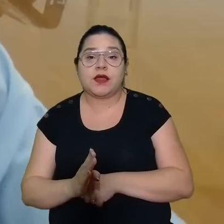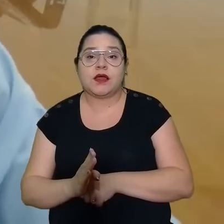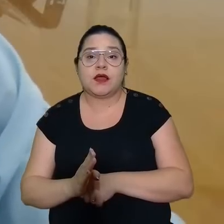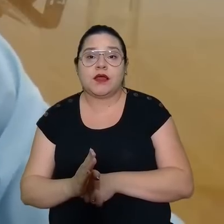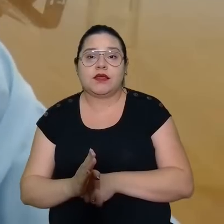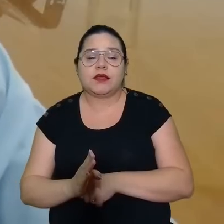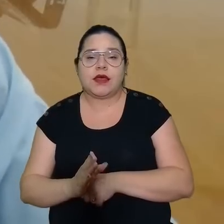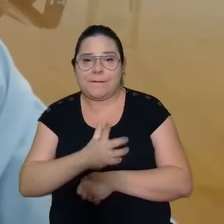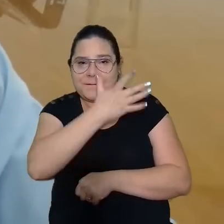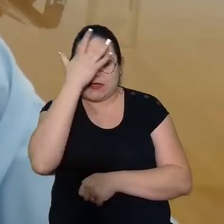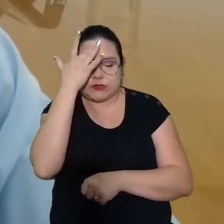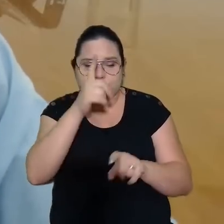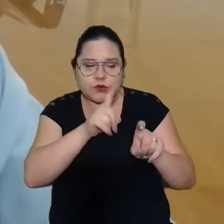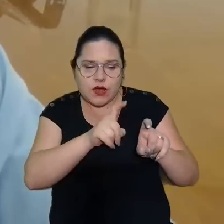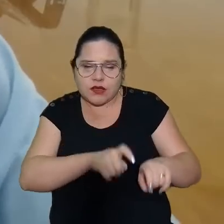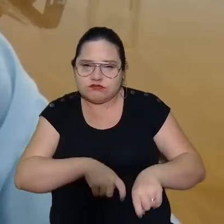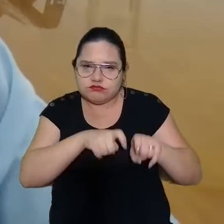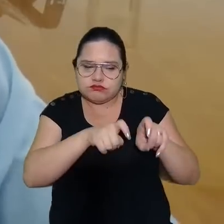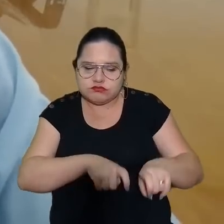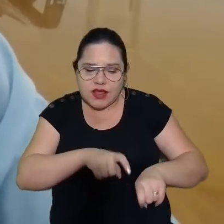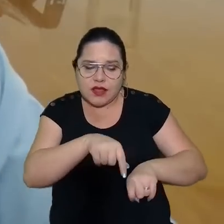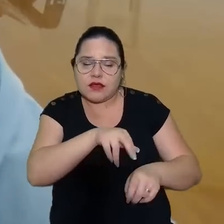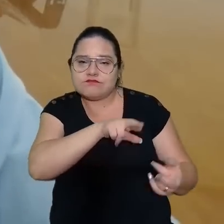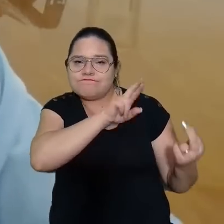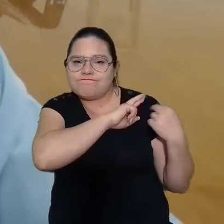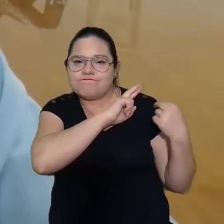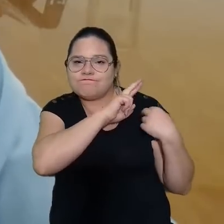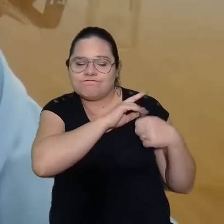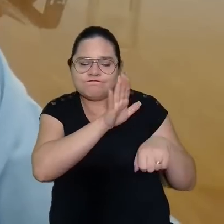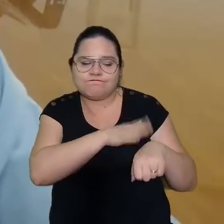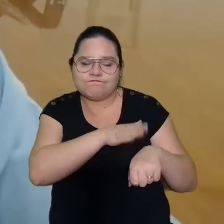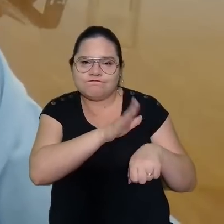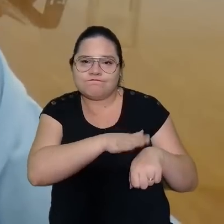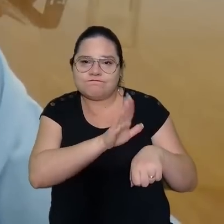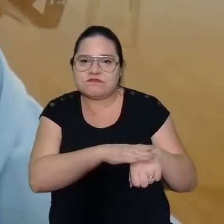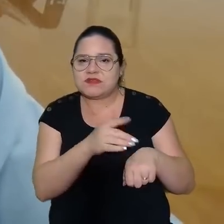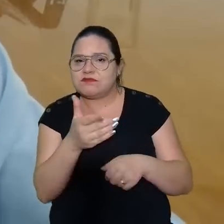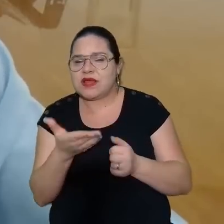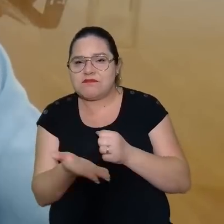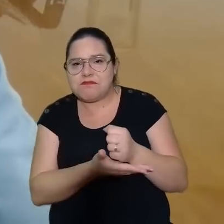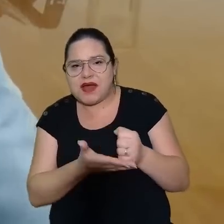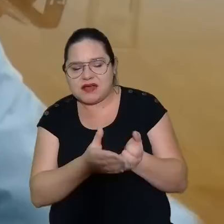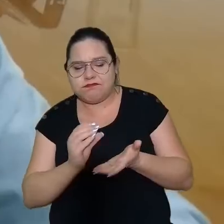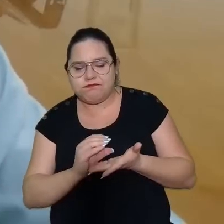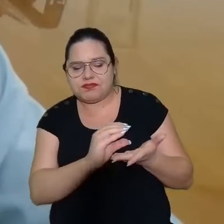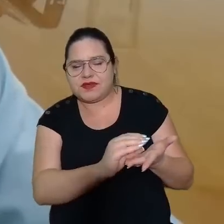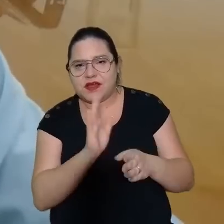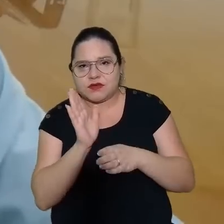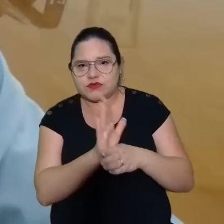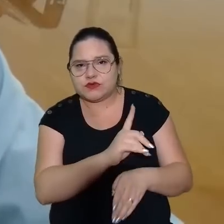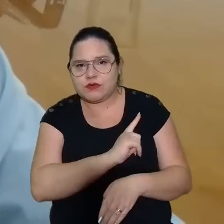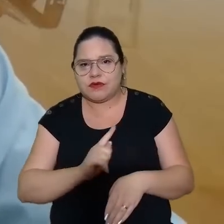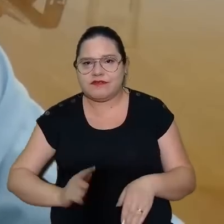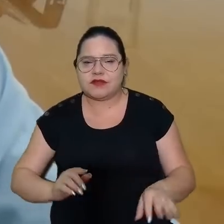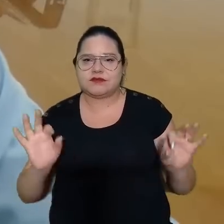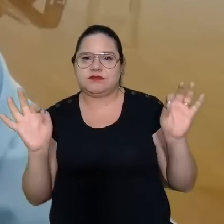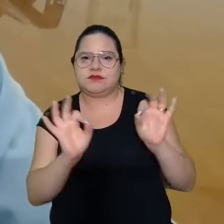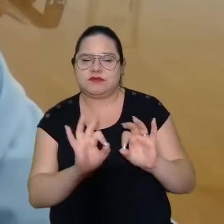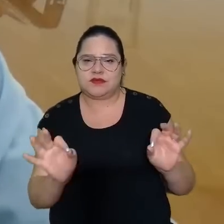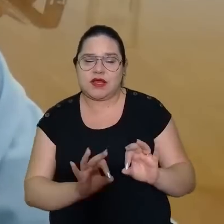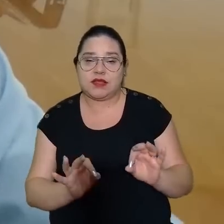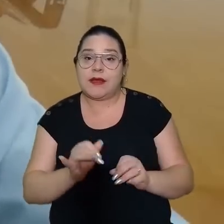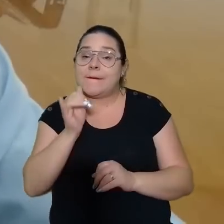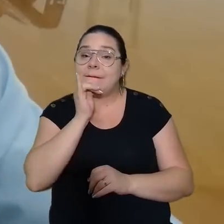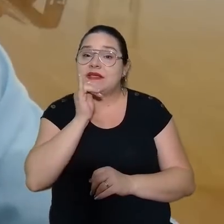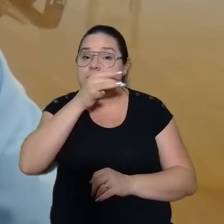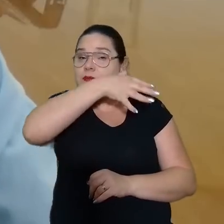é responsável sem nenhum subsídio, sem nenhuma ajuda. No bioma Mata Atlântica, por exemplo, por